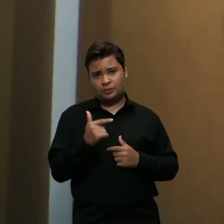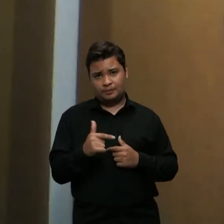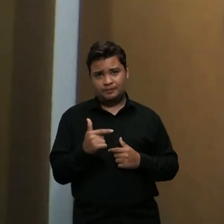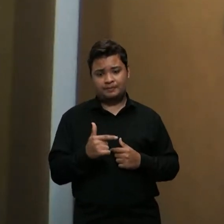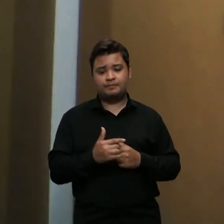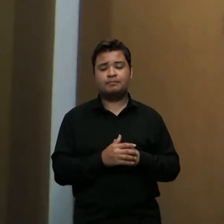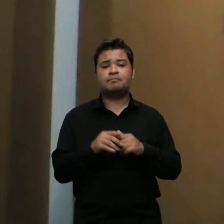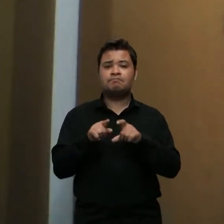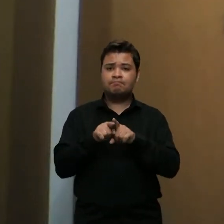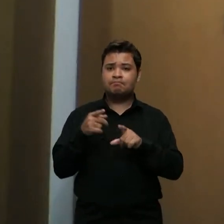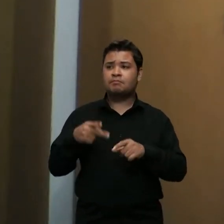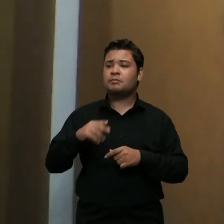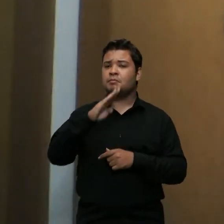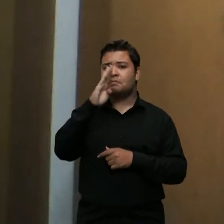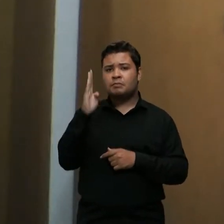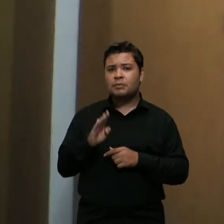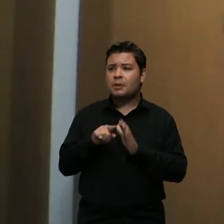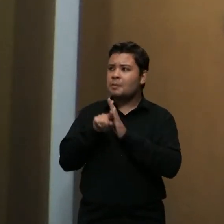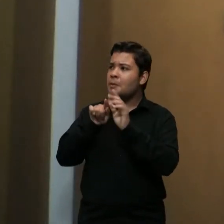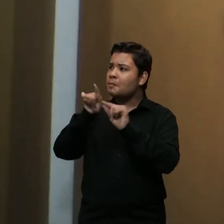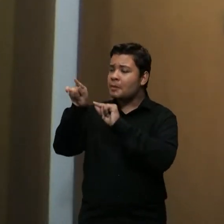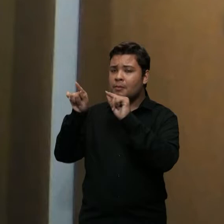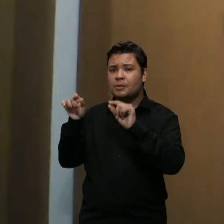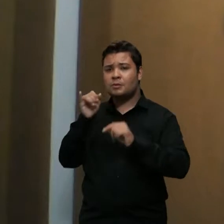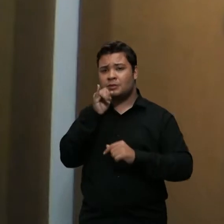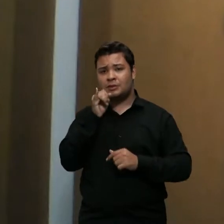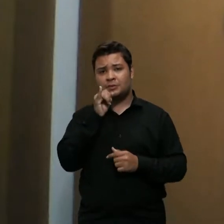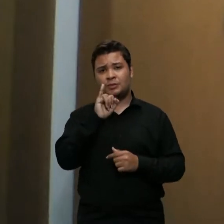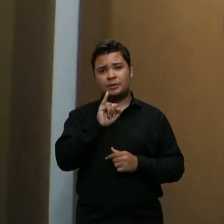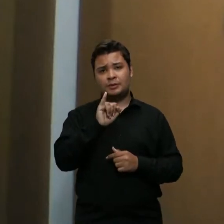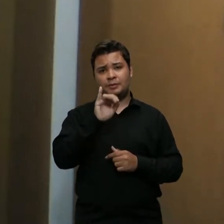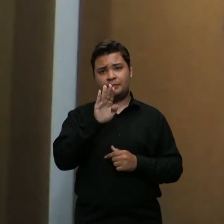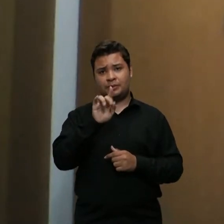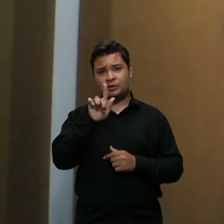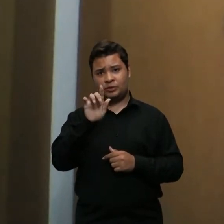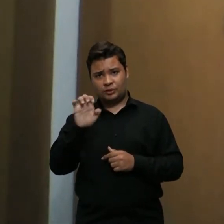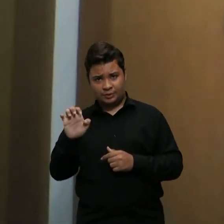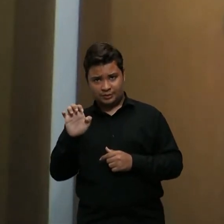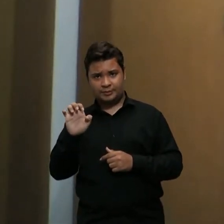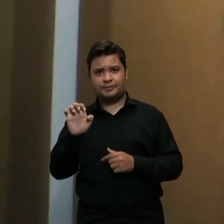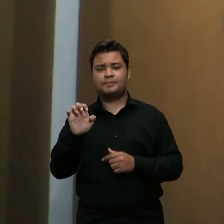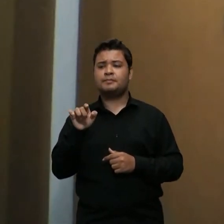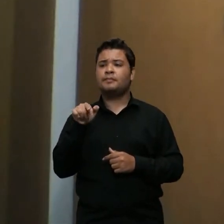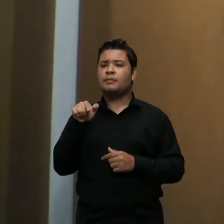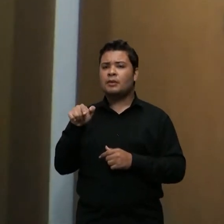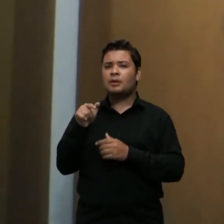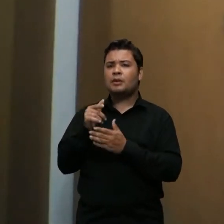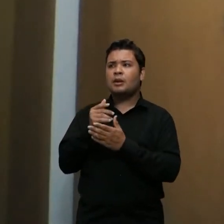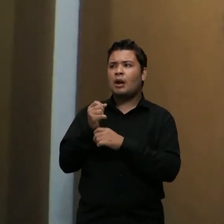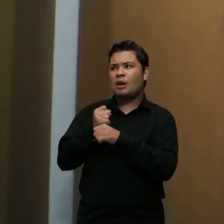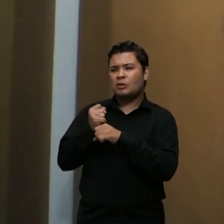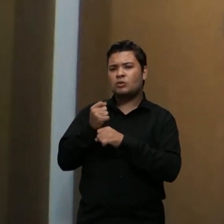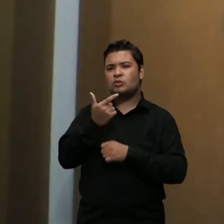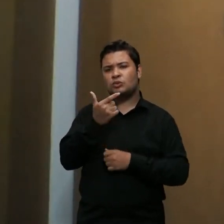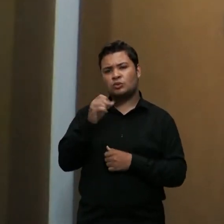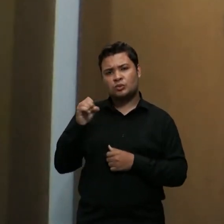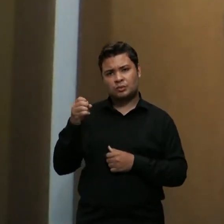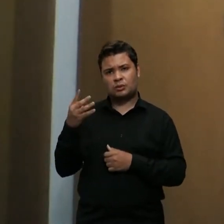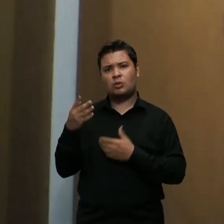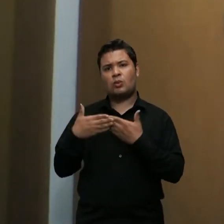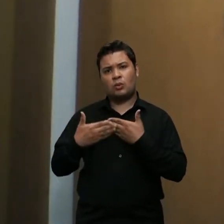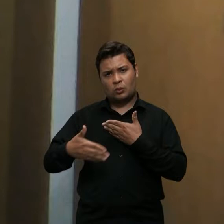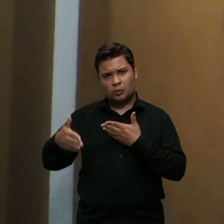pesquisas brasileiras, feitas pelo IBGE, o nosso Instituto Brasileiro de Geografia e Estatística, desde 2004. E